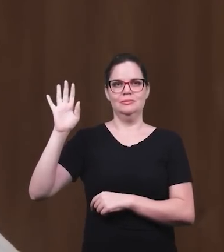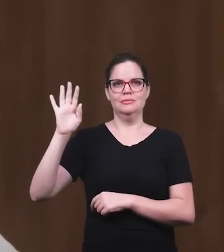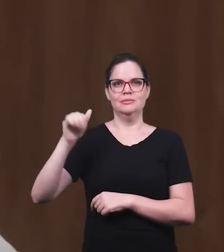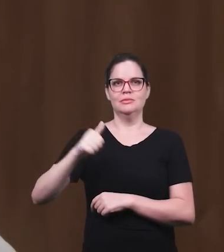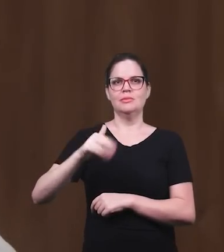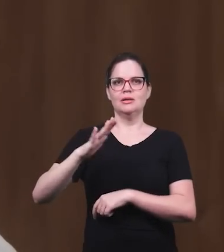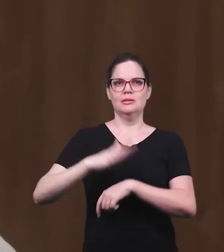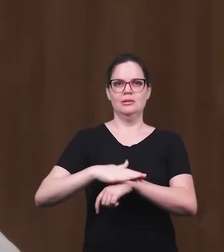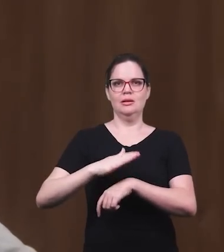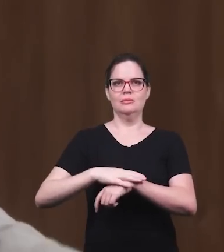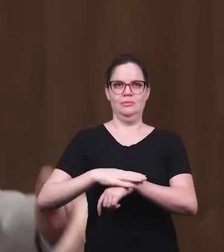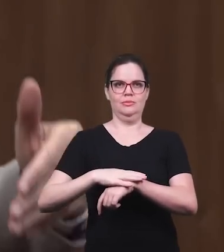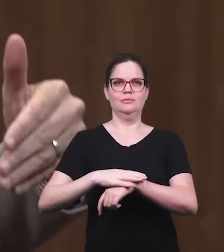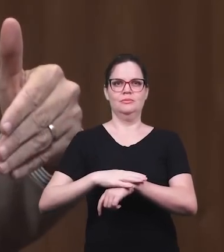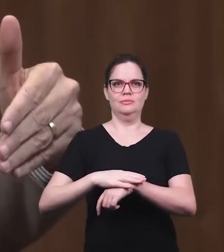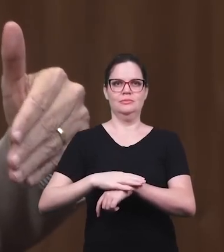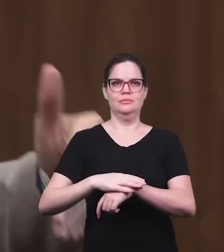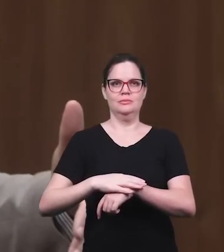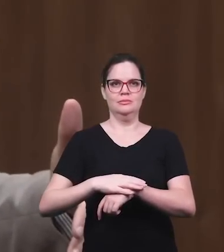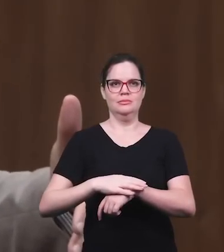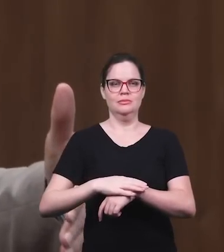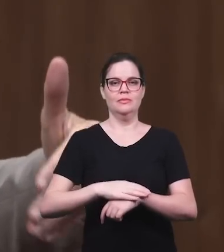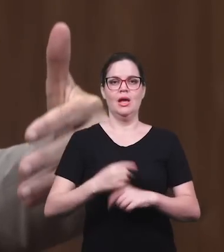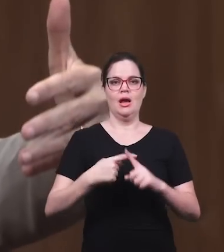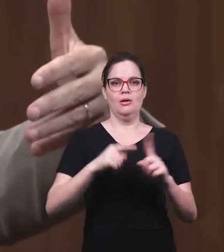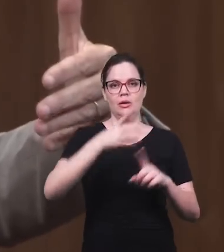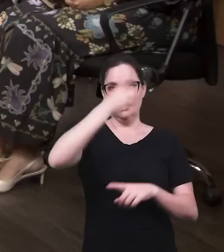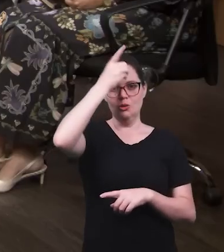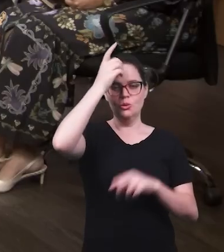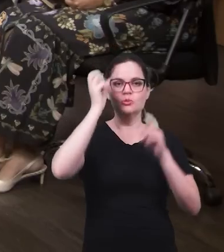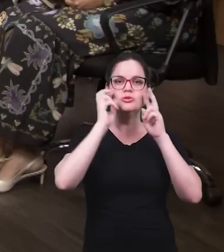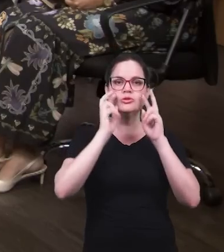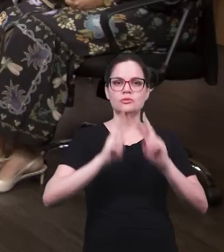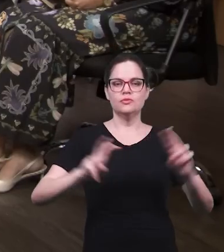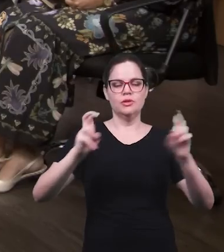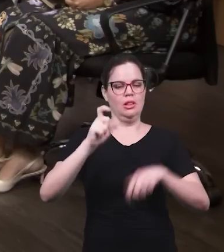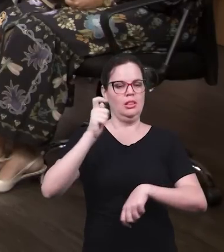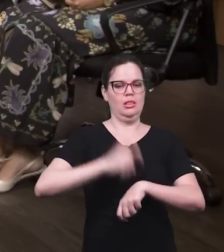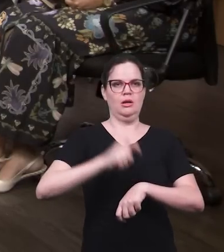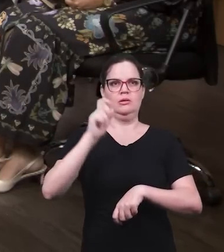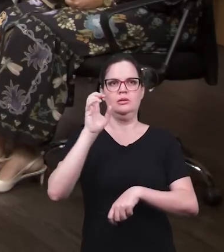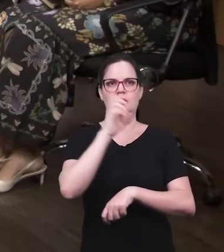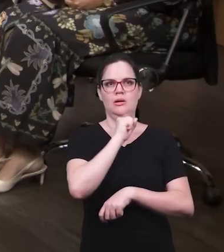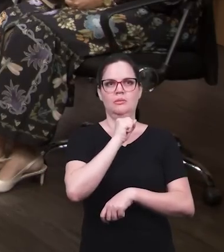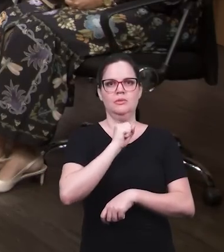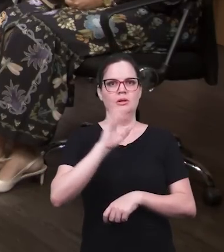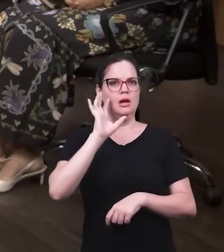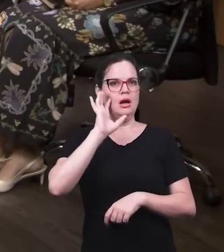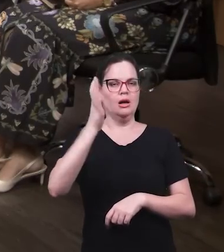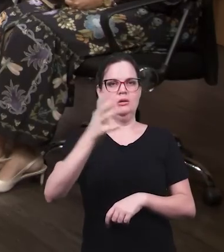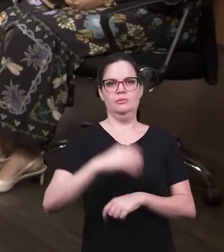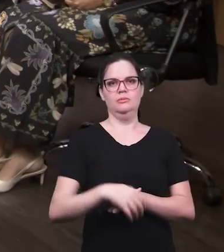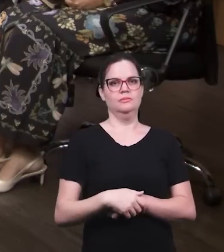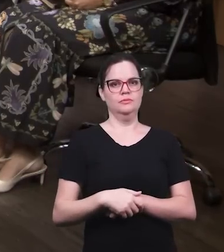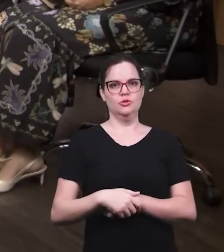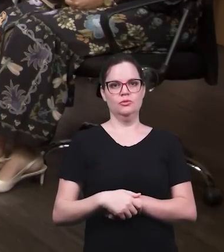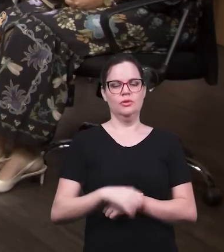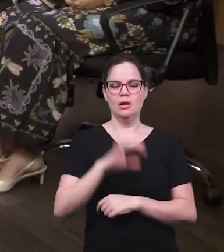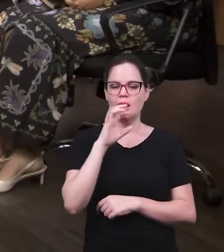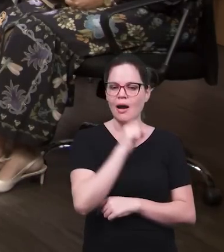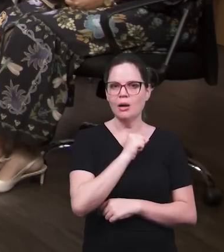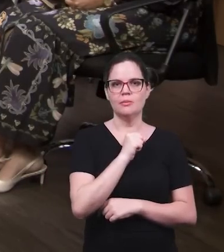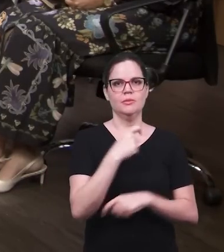Quando é visões, é imediato. É imediato. Se eu te dei uma visão, vamos resolver